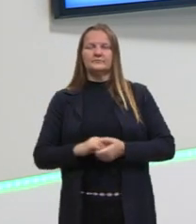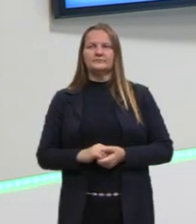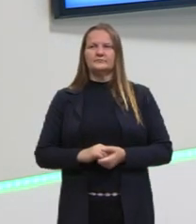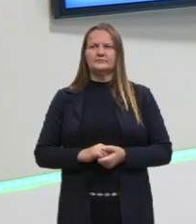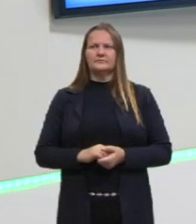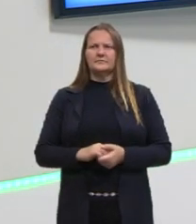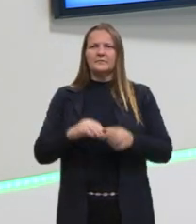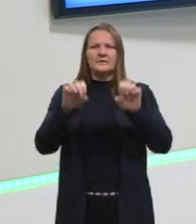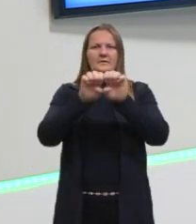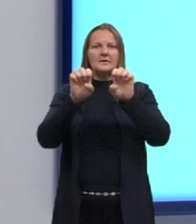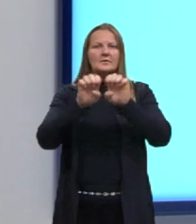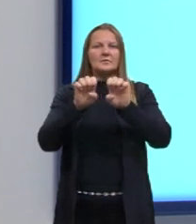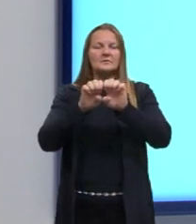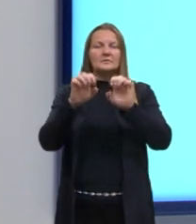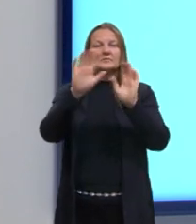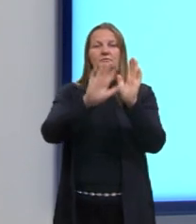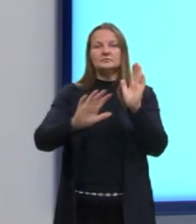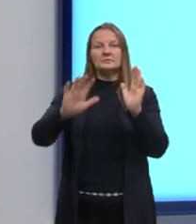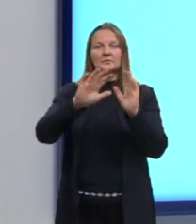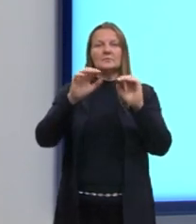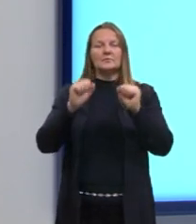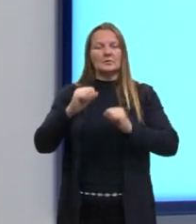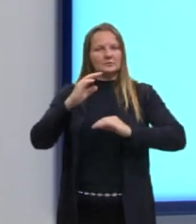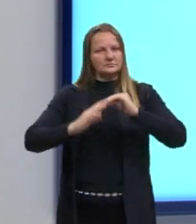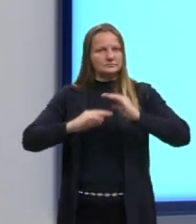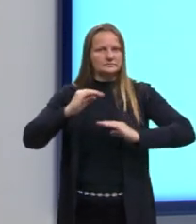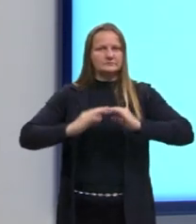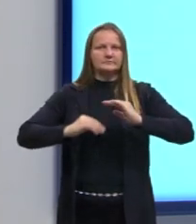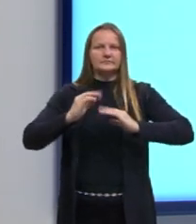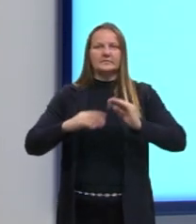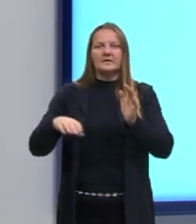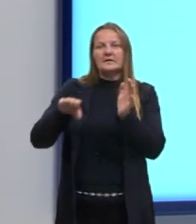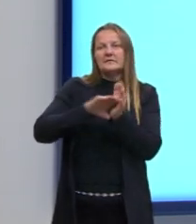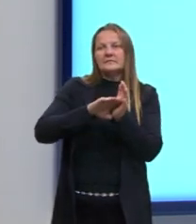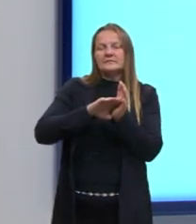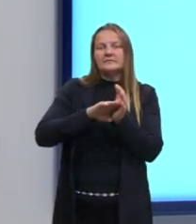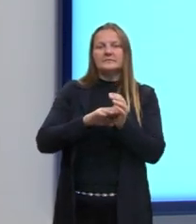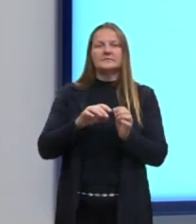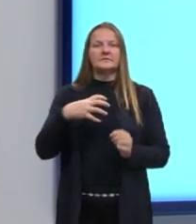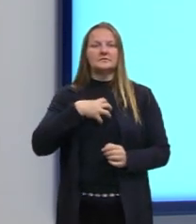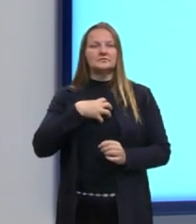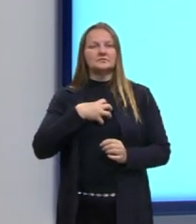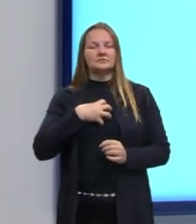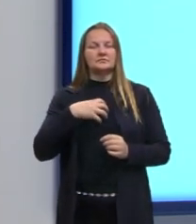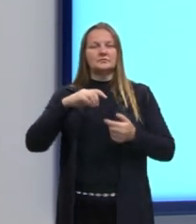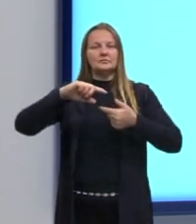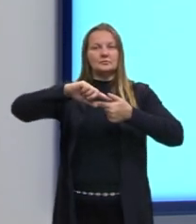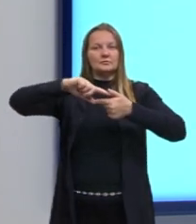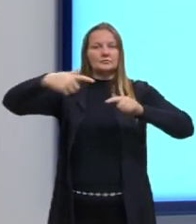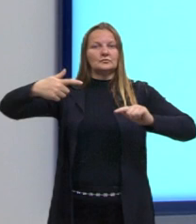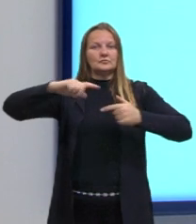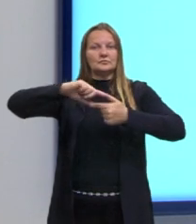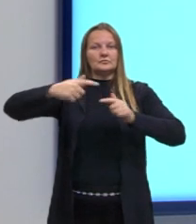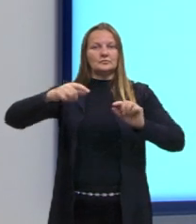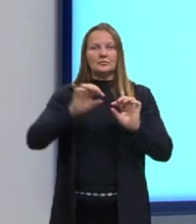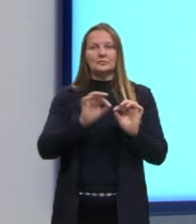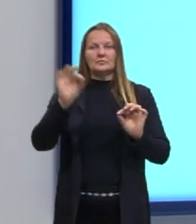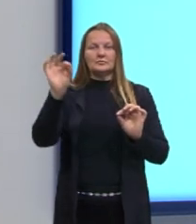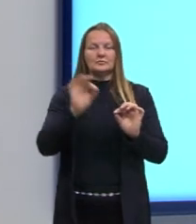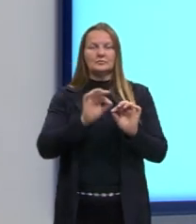equação geral ela pode ser aplicada para chegar né no formato geométrico dela reta